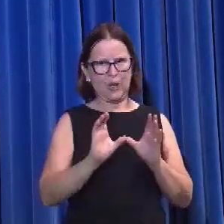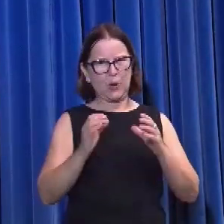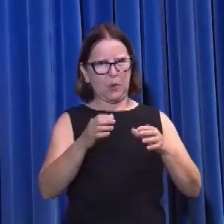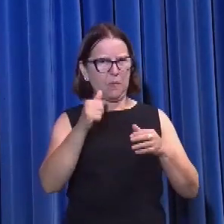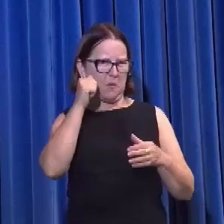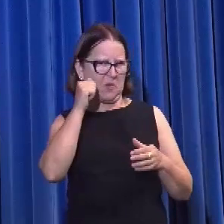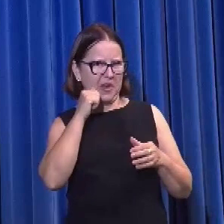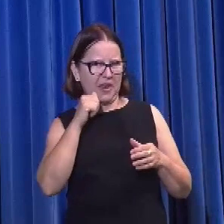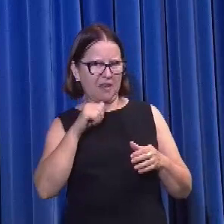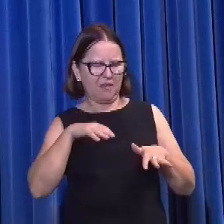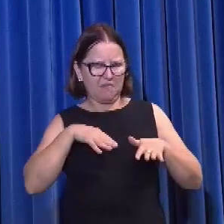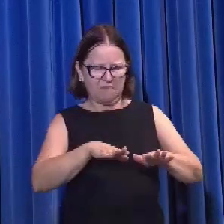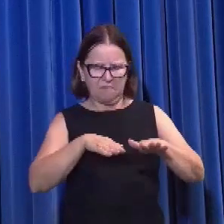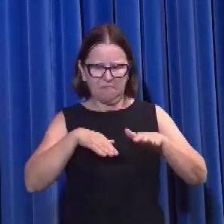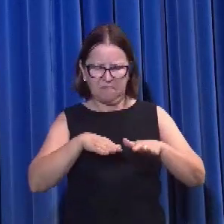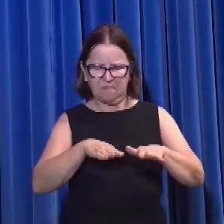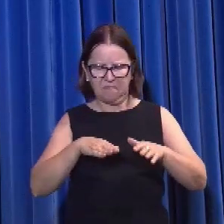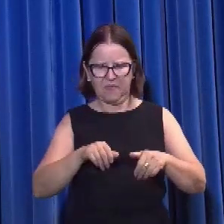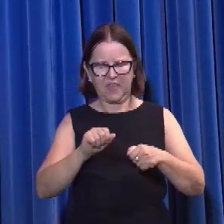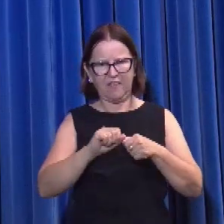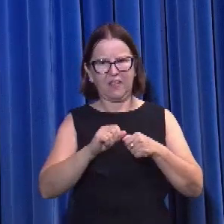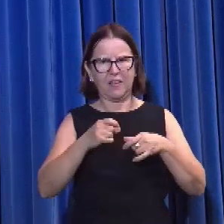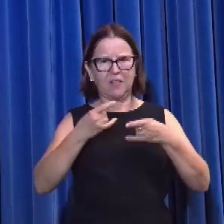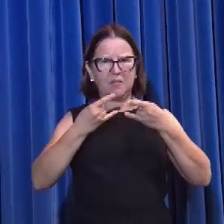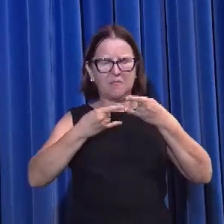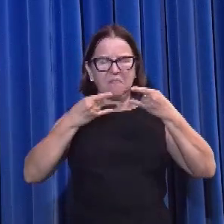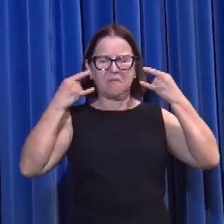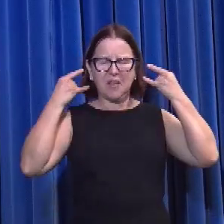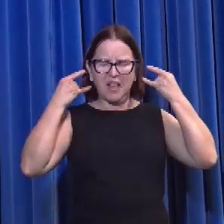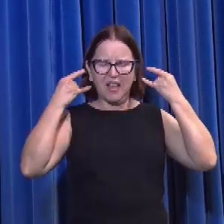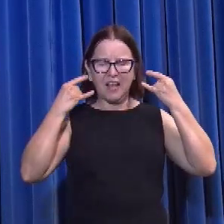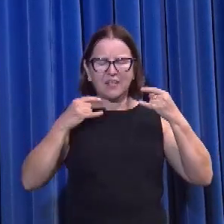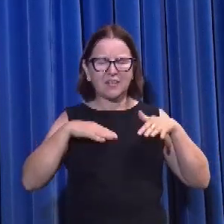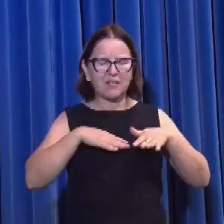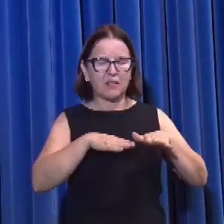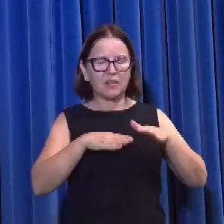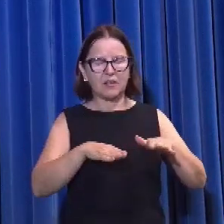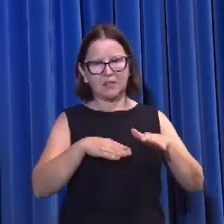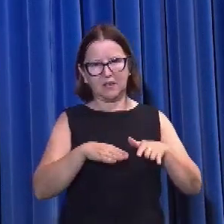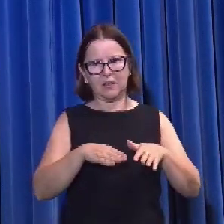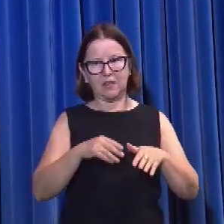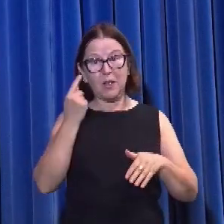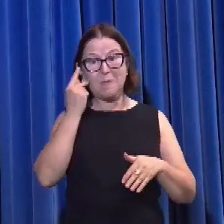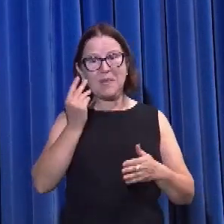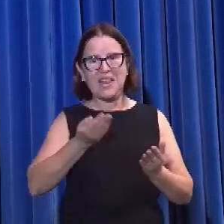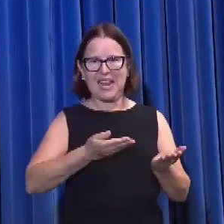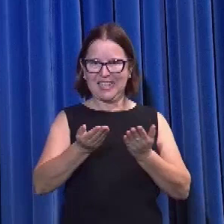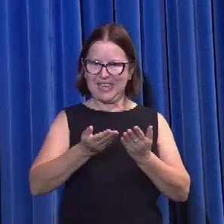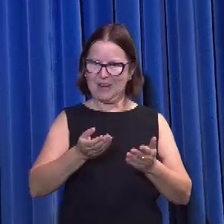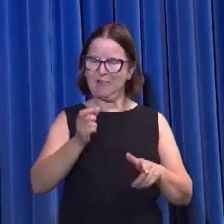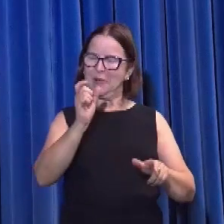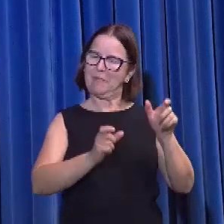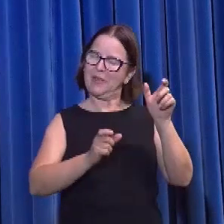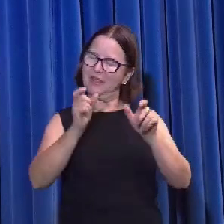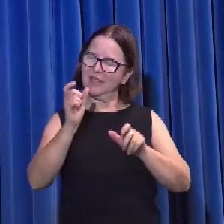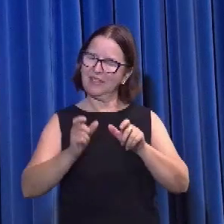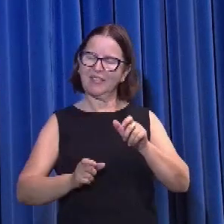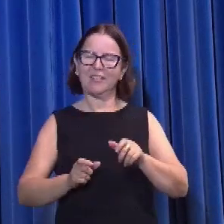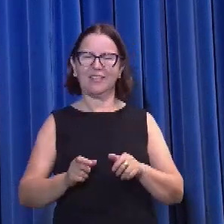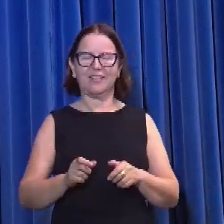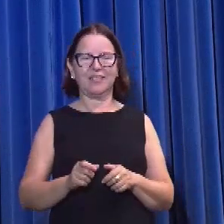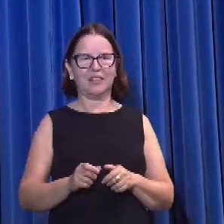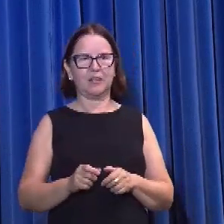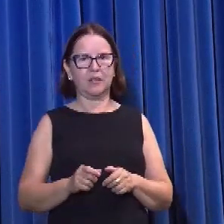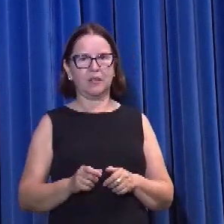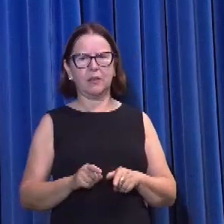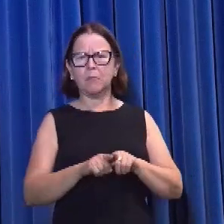vocês fazem máscara, vocês fazem para servir pessoas,